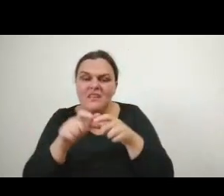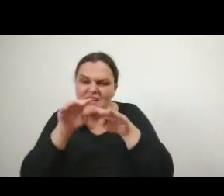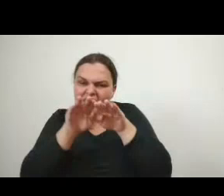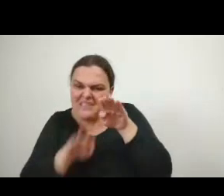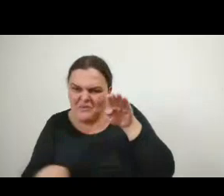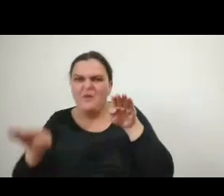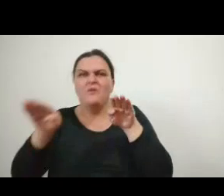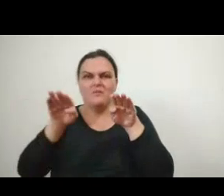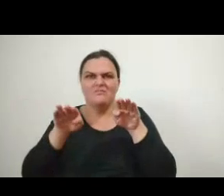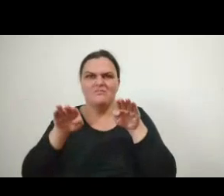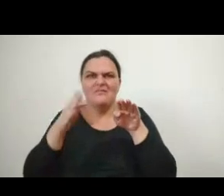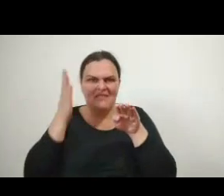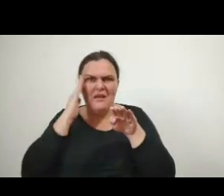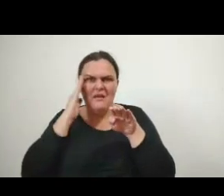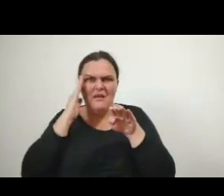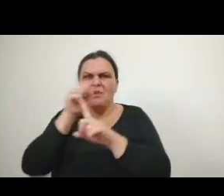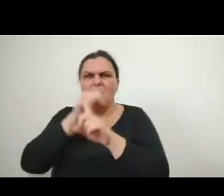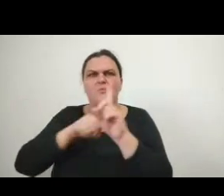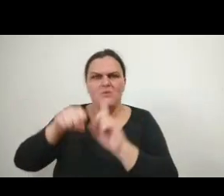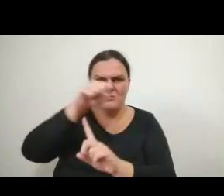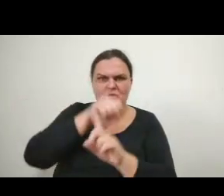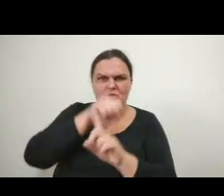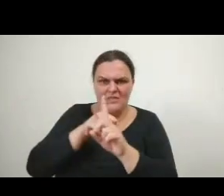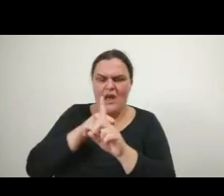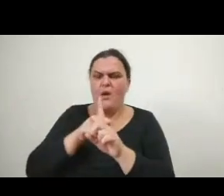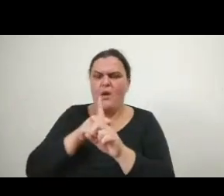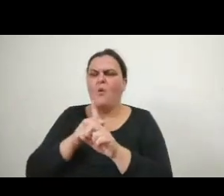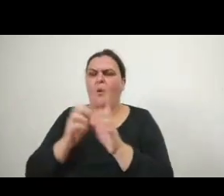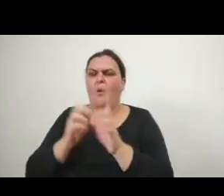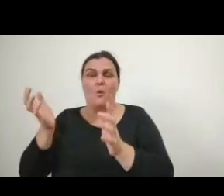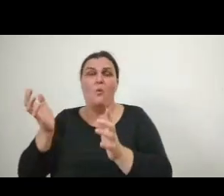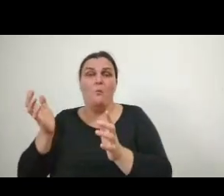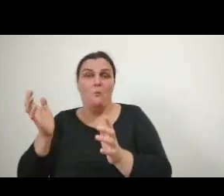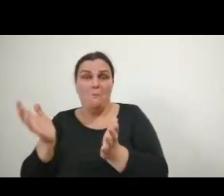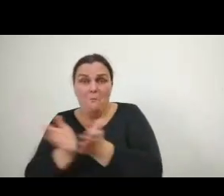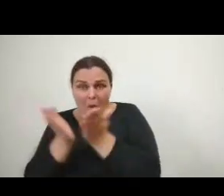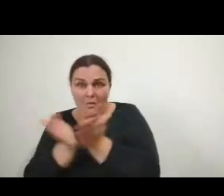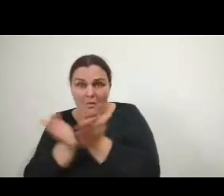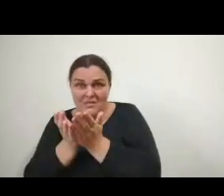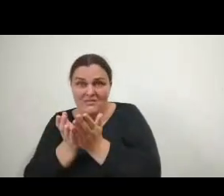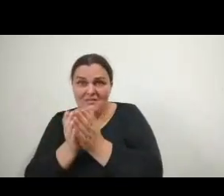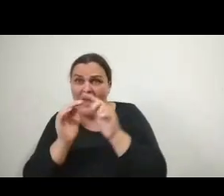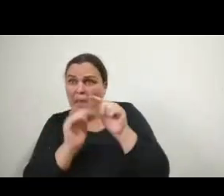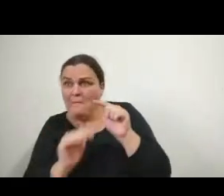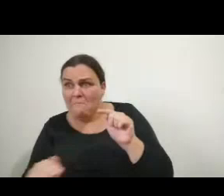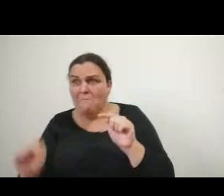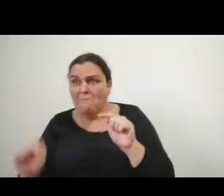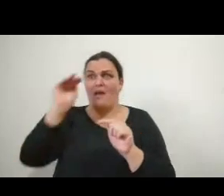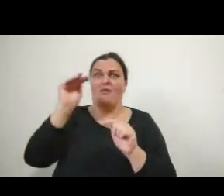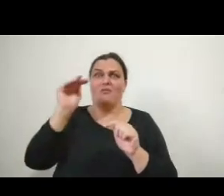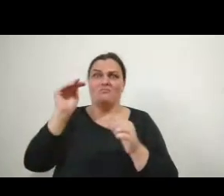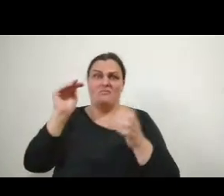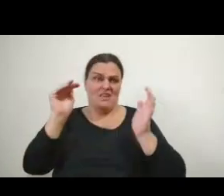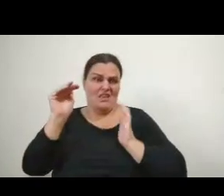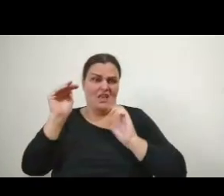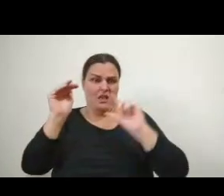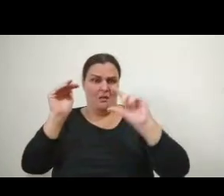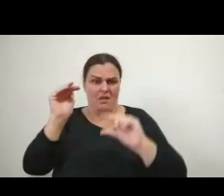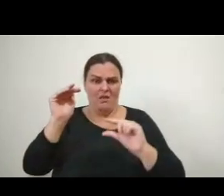Né? Se as pessoas mais pobres, né, vão ser as que mais vão sofrer, se as populações